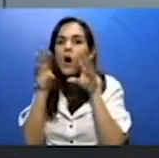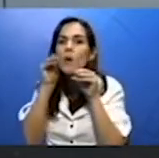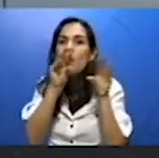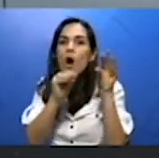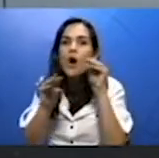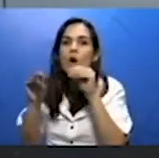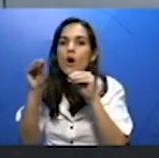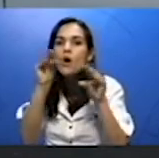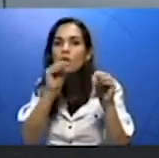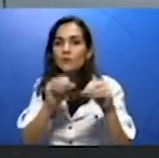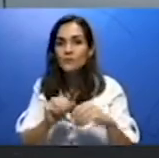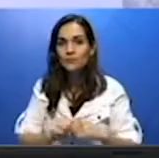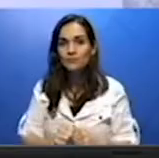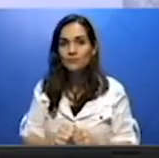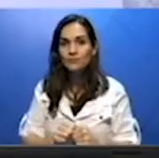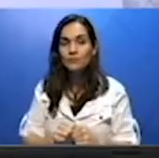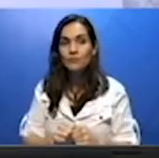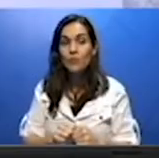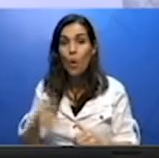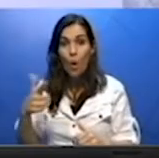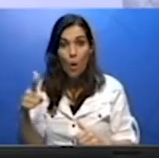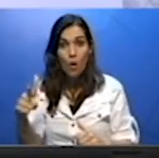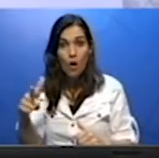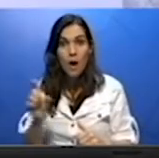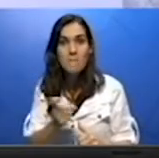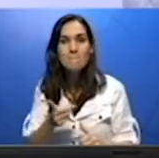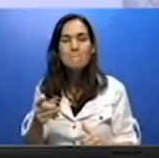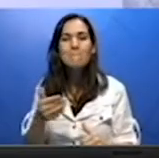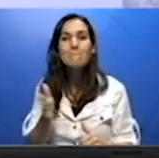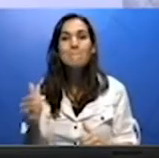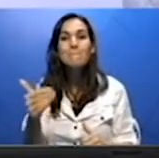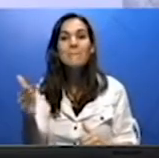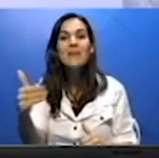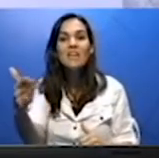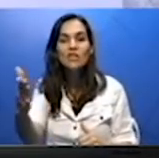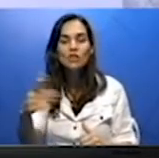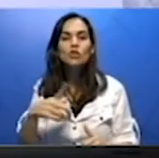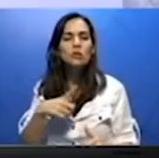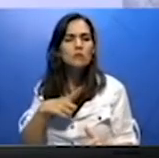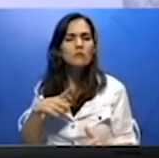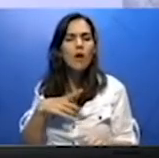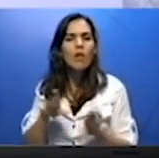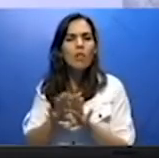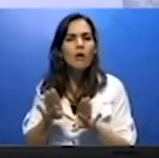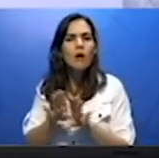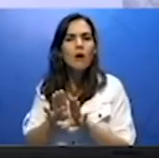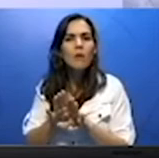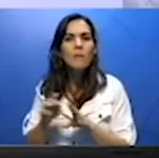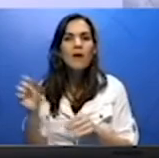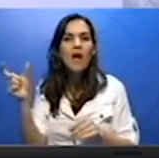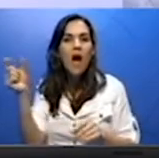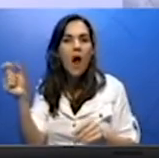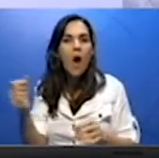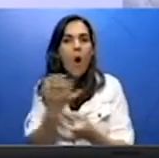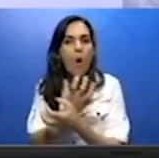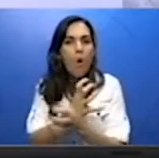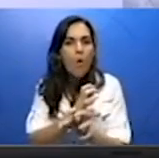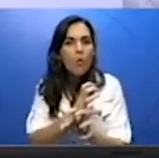e um terceiro grupo de animais são os peixes peixes cartilaginosos como tubarão arraia